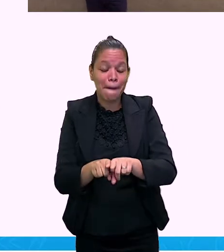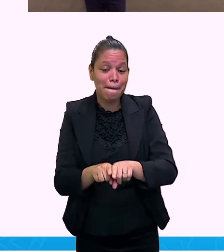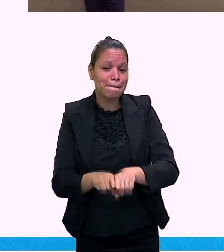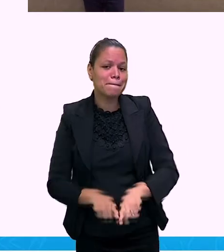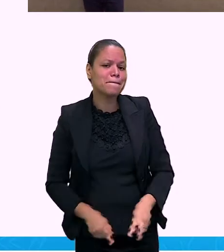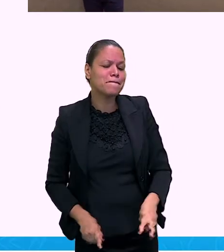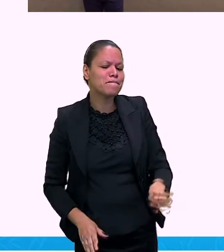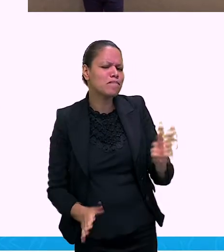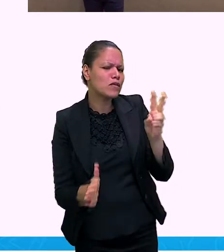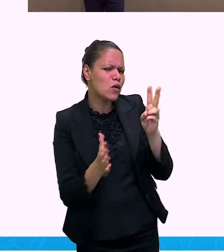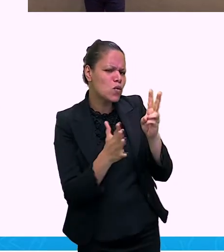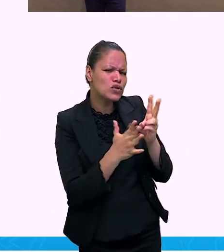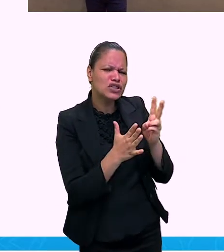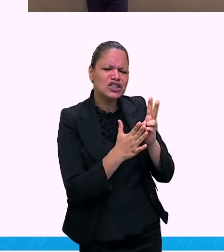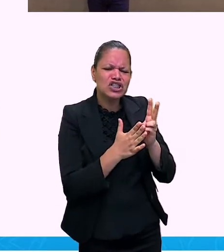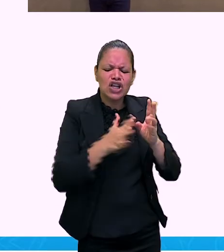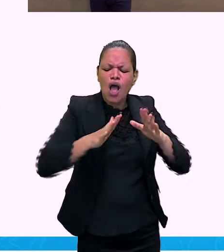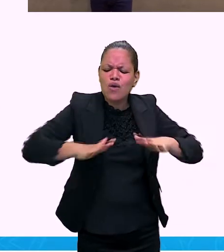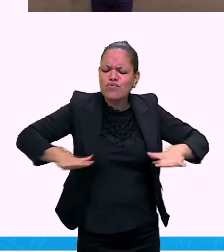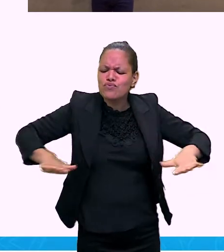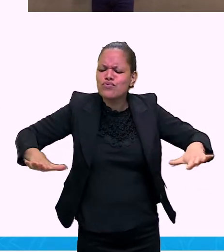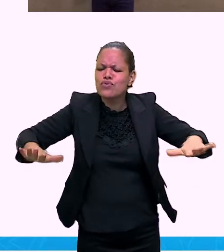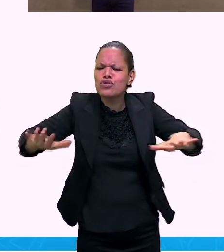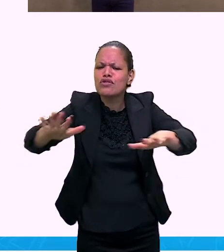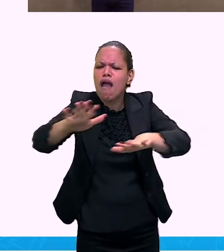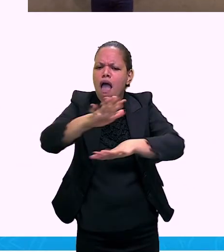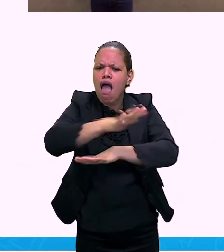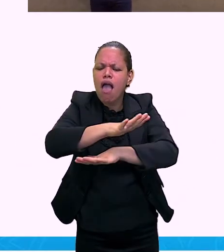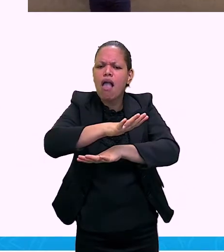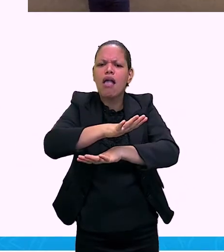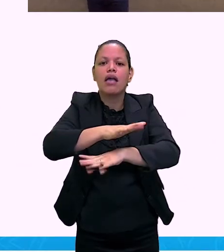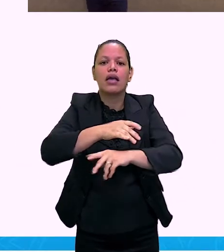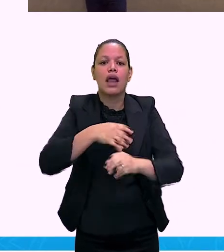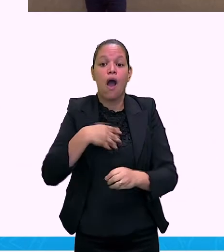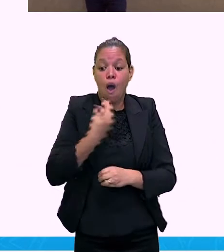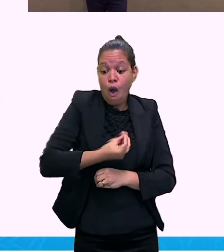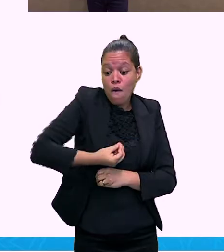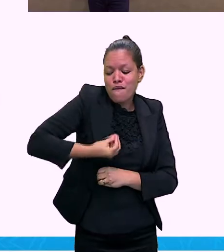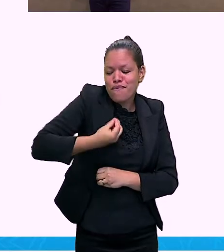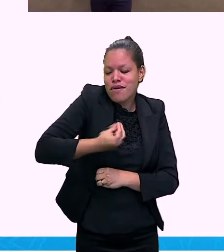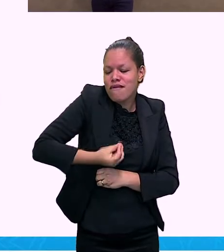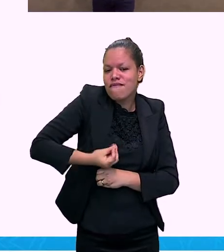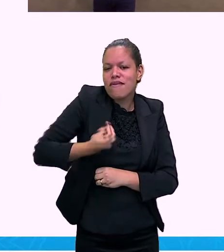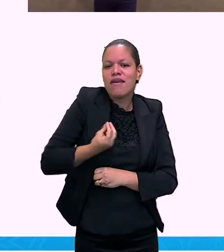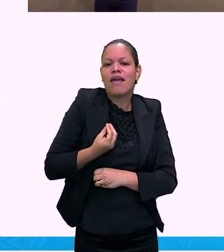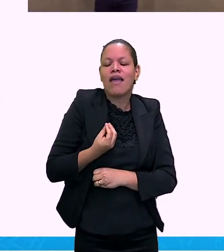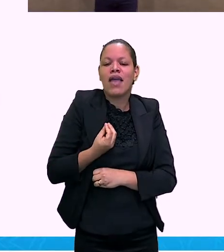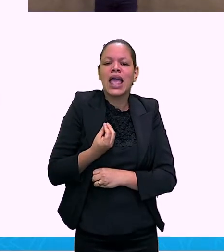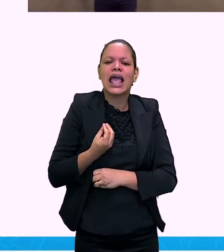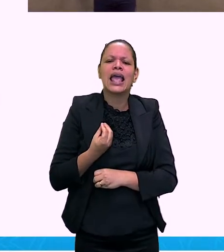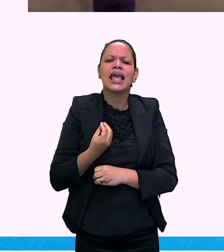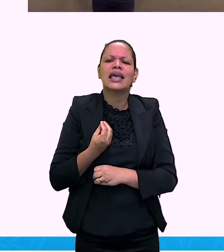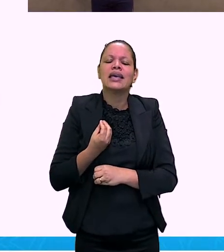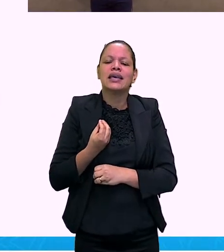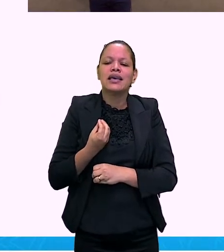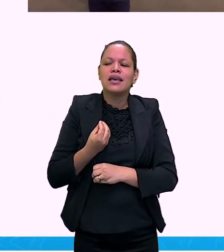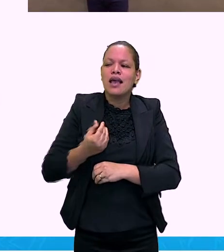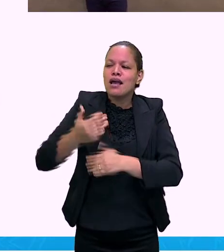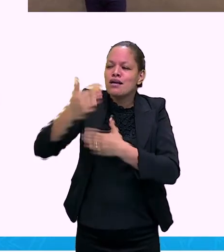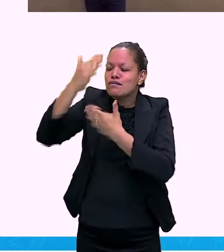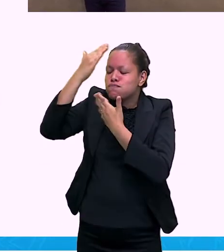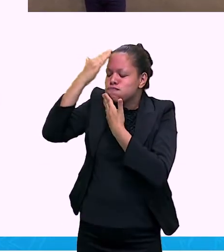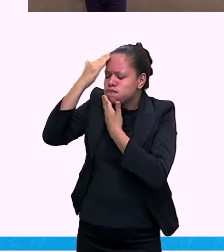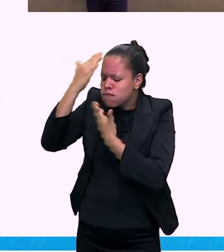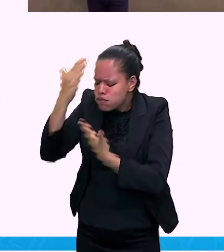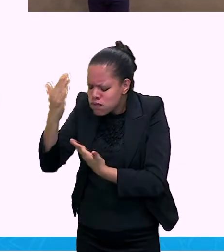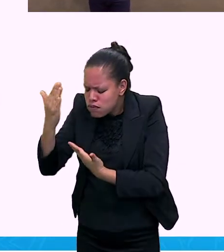os tupinambás, eles vivenciam sempre e dedicam sua vida para a natureza. O seu agradecimento de